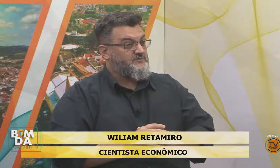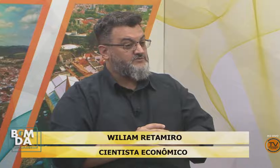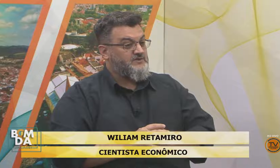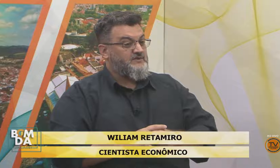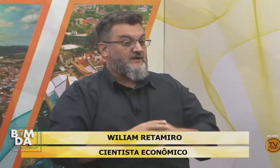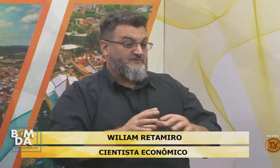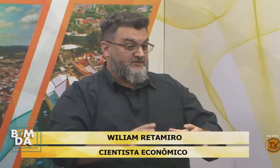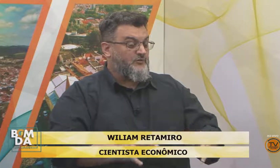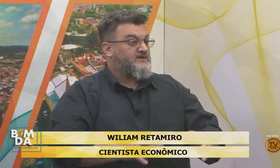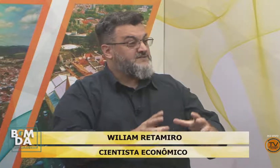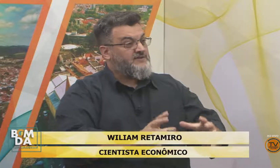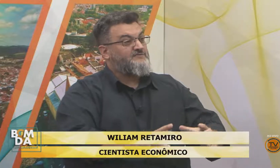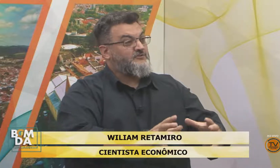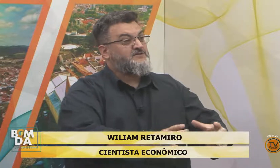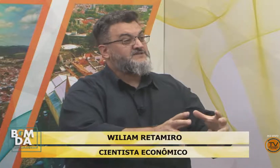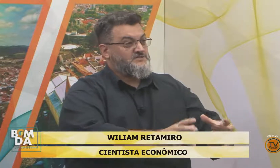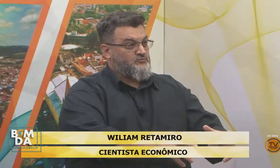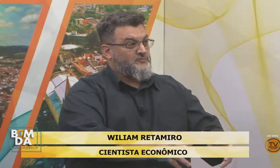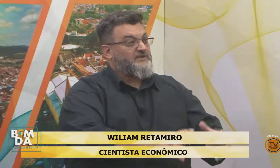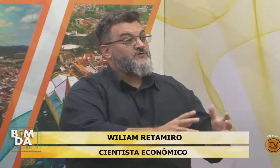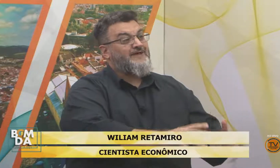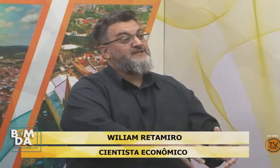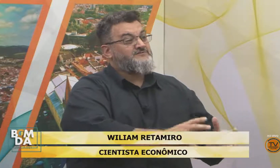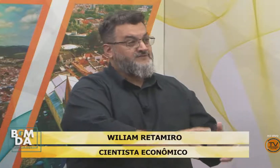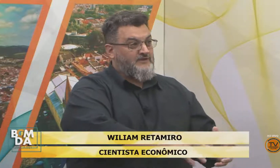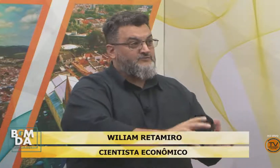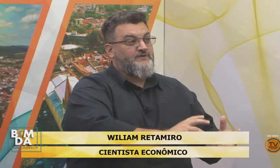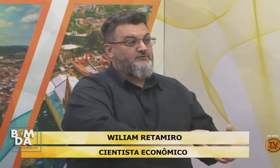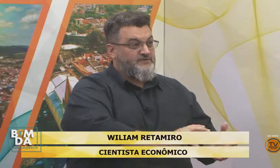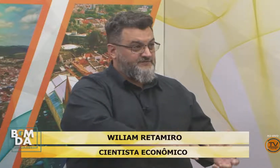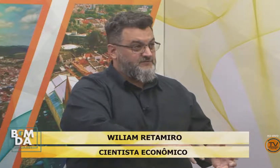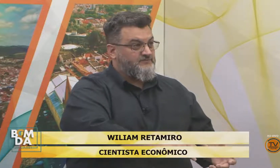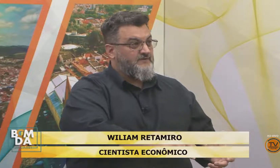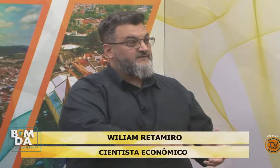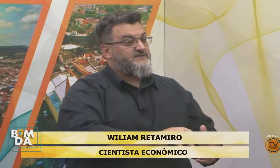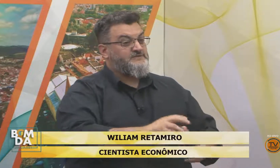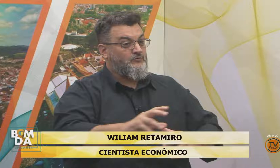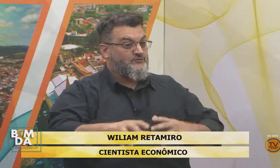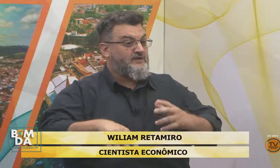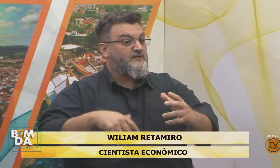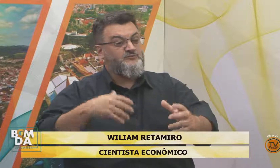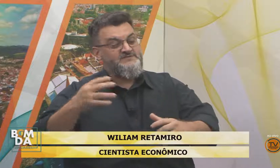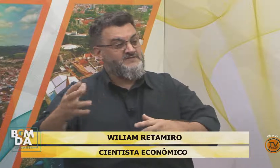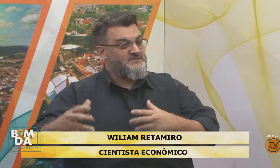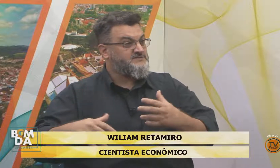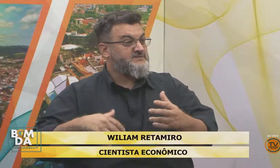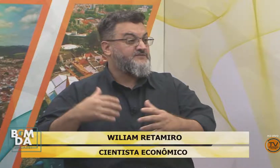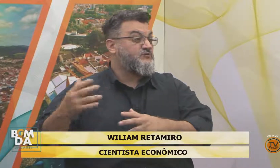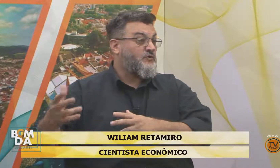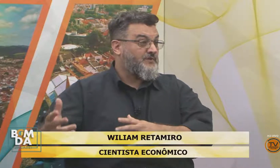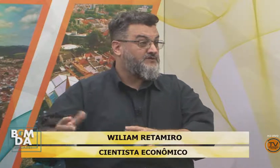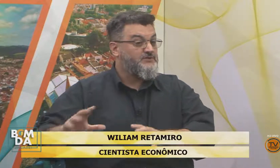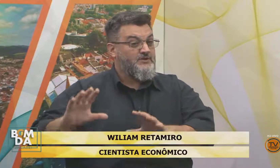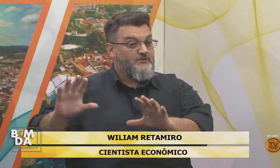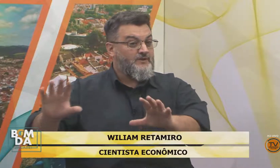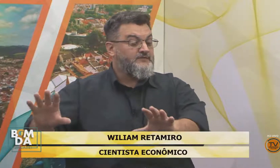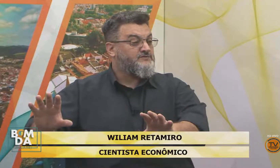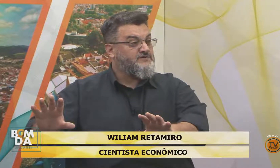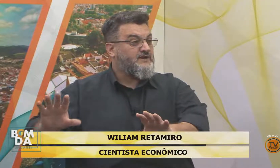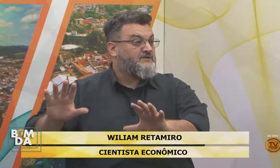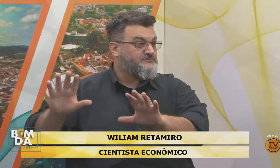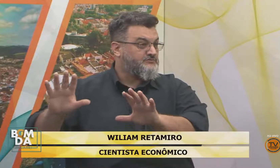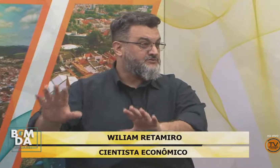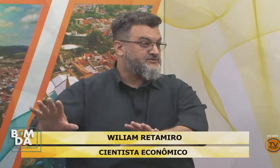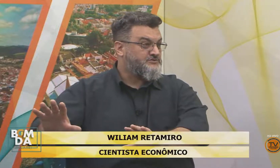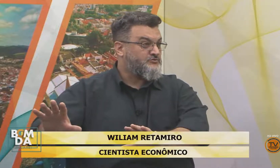dos débitos, averiguar se aquele valor que está sendo cobrado é de fato o valor devido, né? Se não tem algumas taxas que eventualmente, ou aí